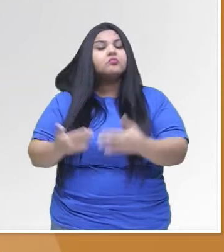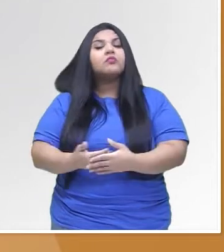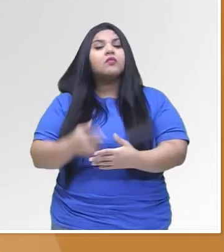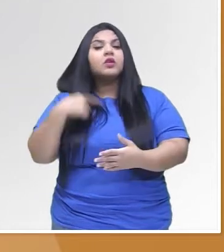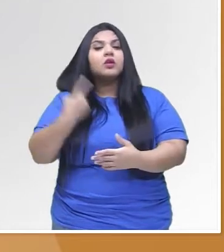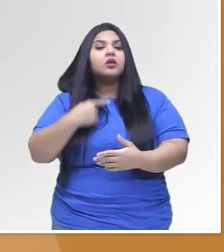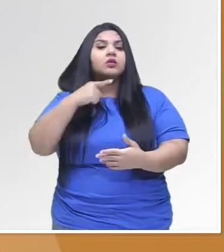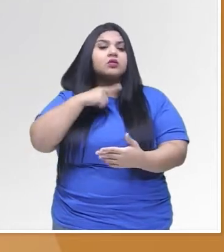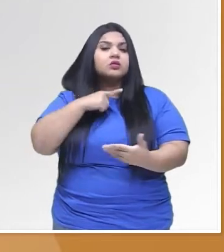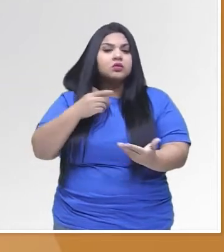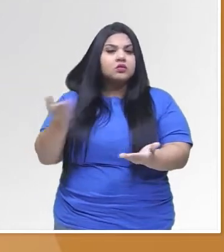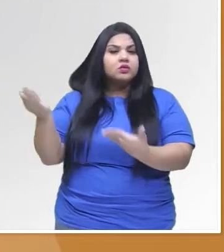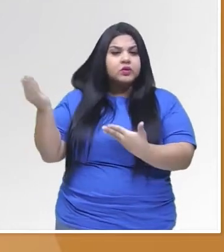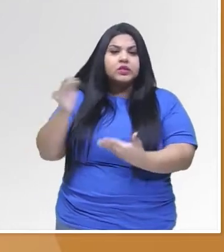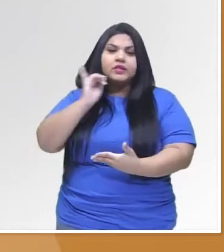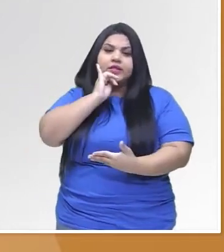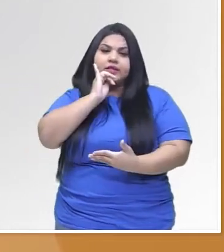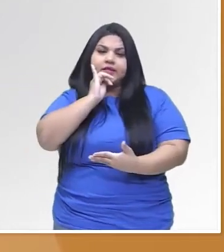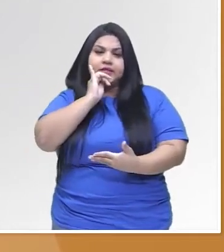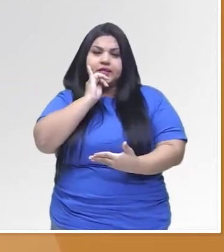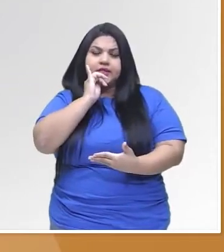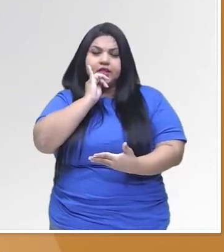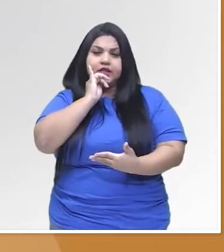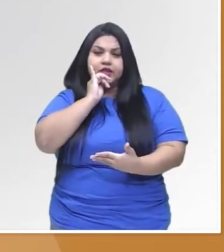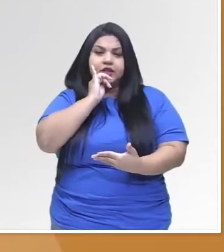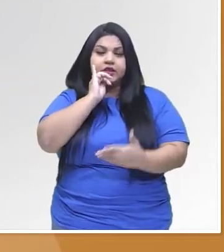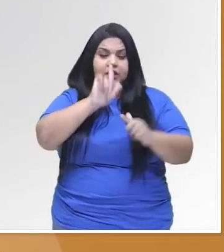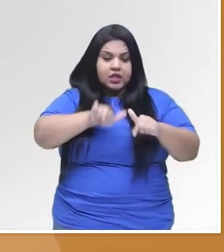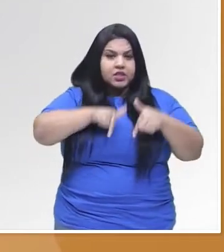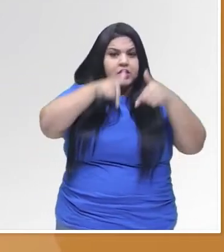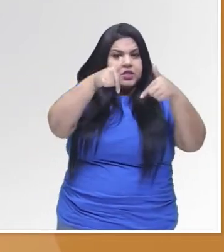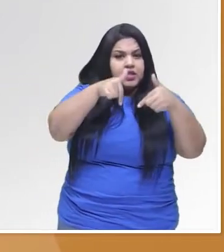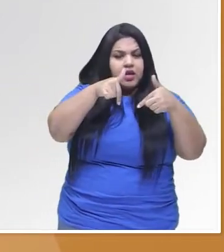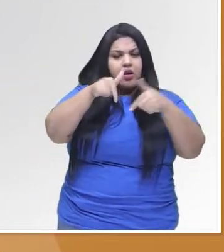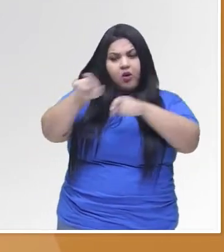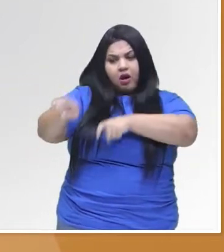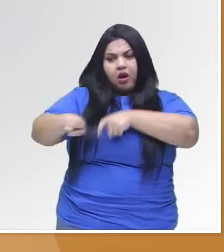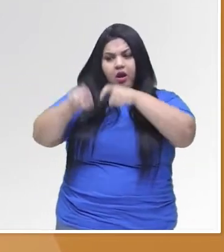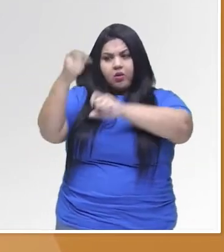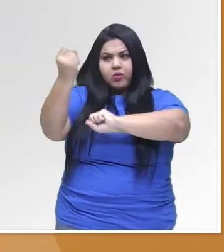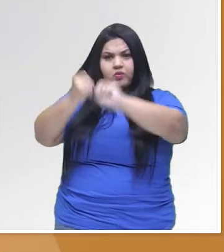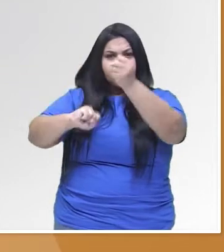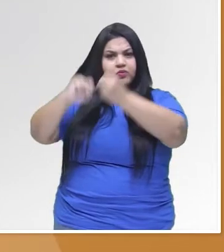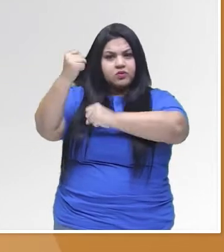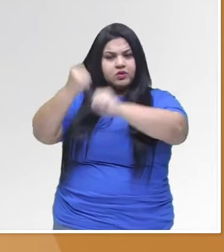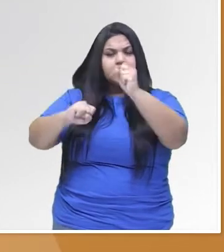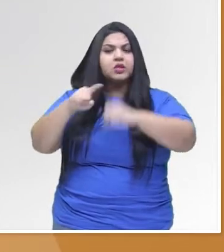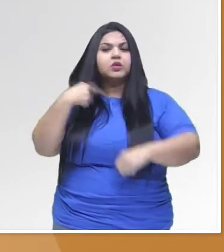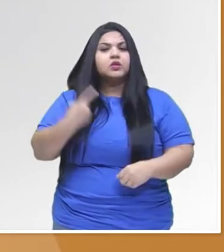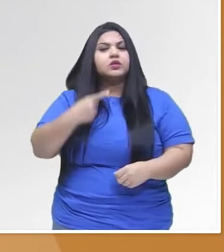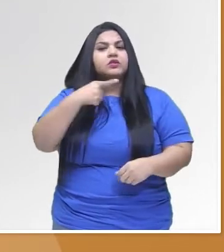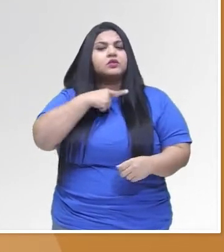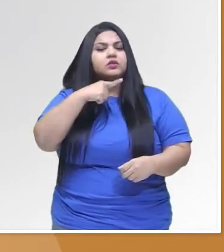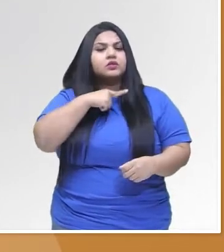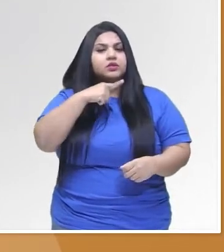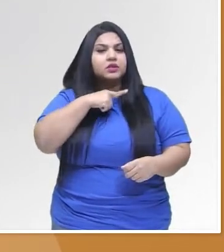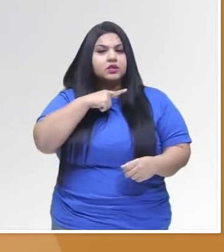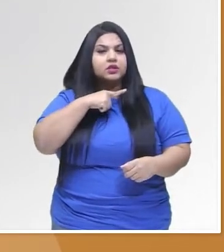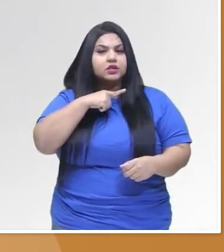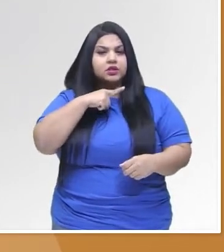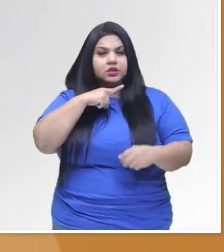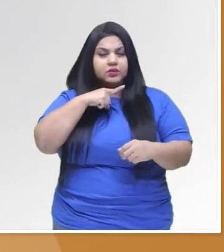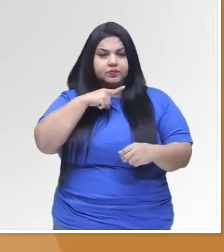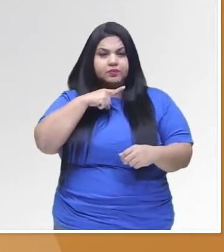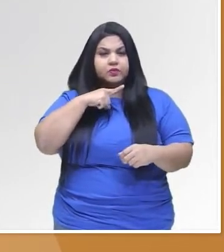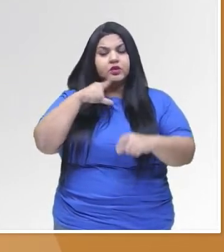temos aqui exemplos da atividade agroindustrial, tá? Nós temos aí a pecuária de